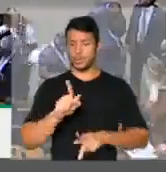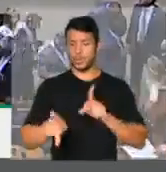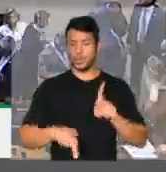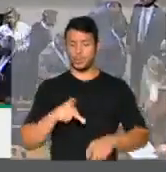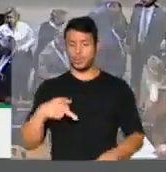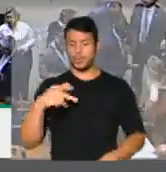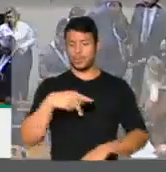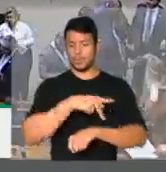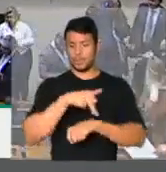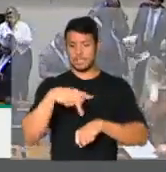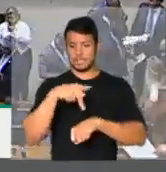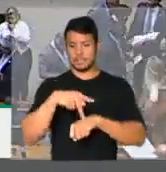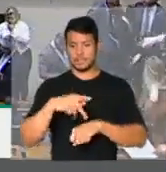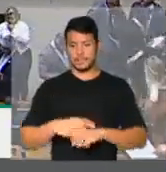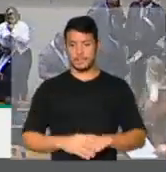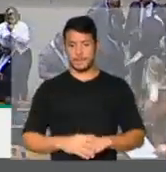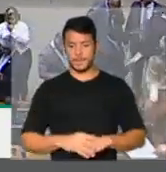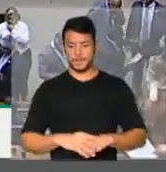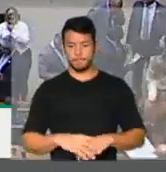Presidente. Oi.